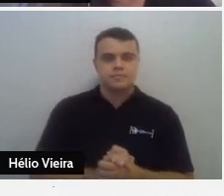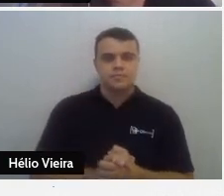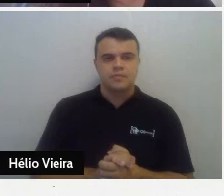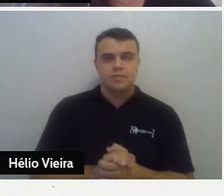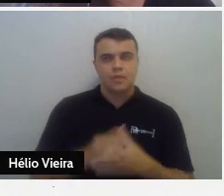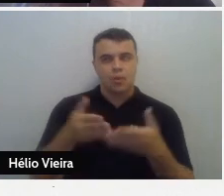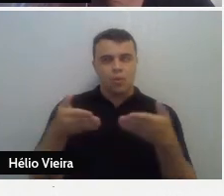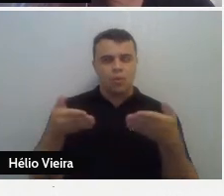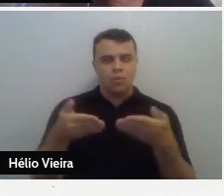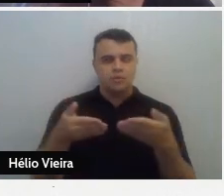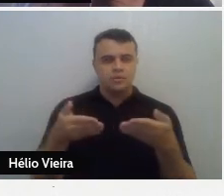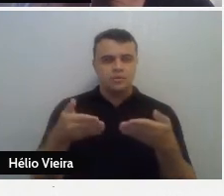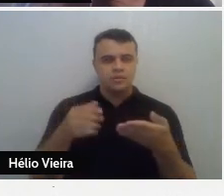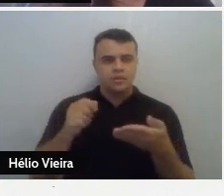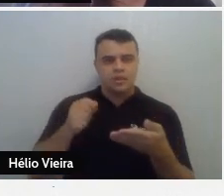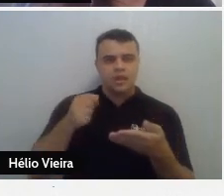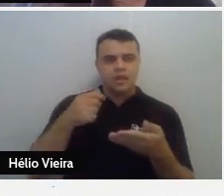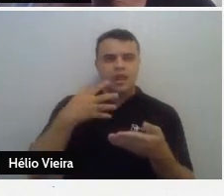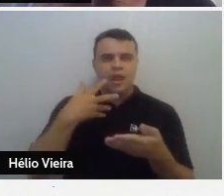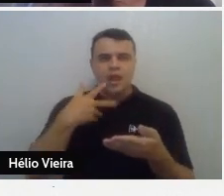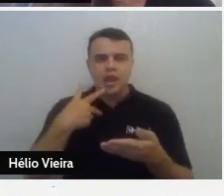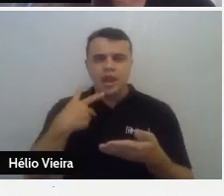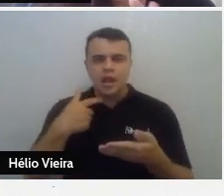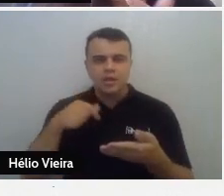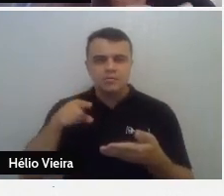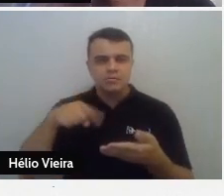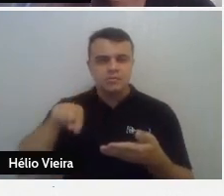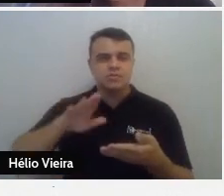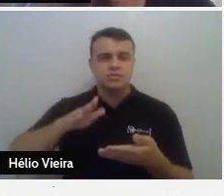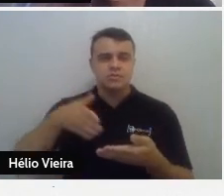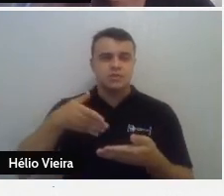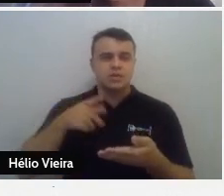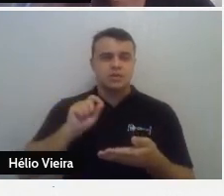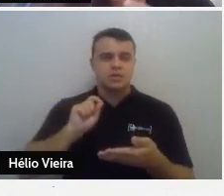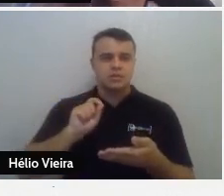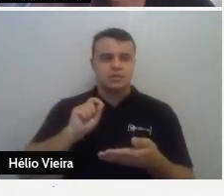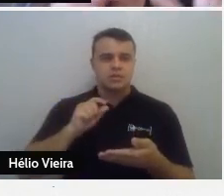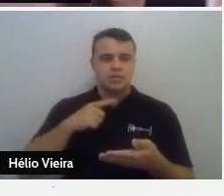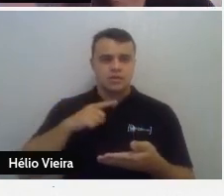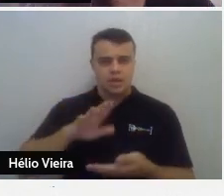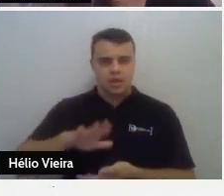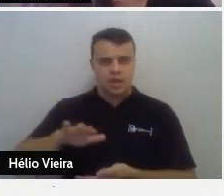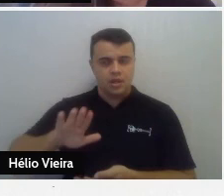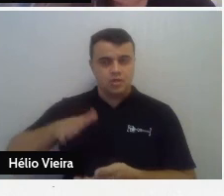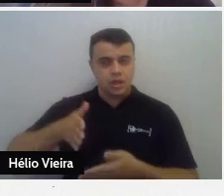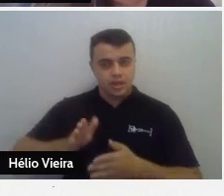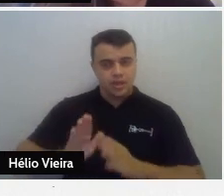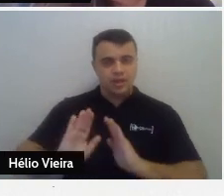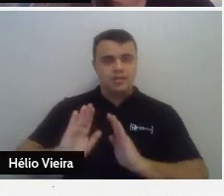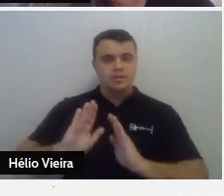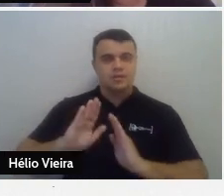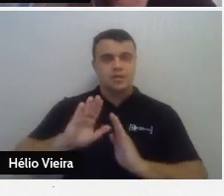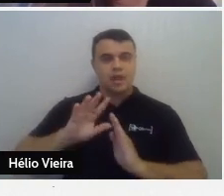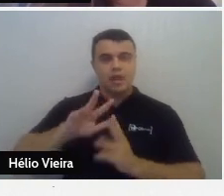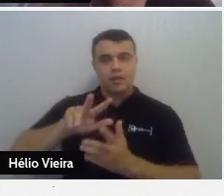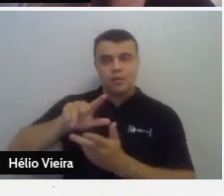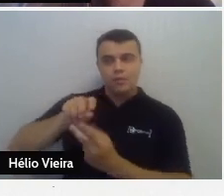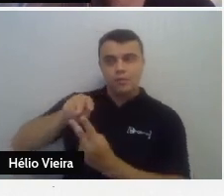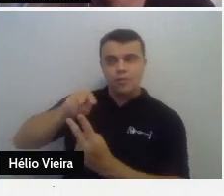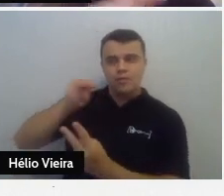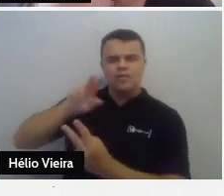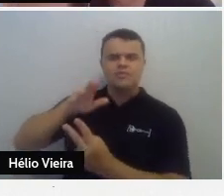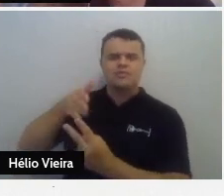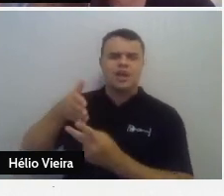Hoje, as crianças já são, já nascem no mundo digital, né? Uma